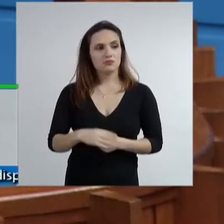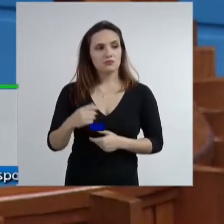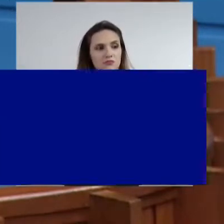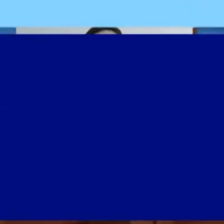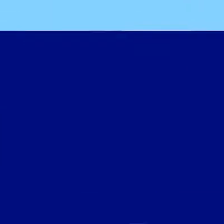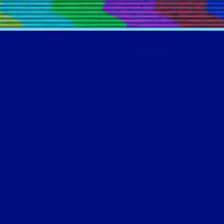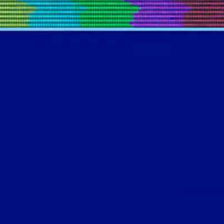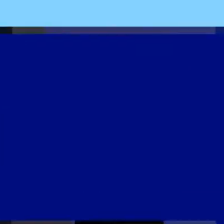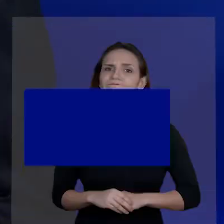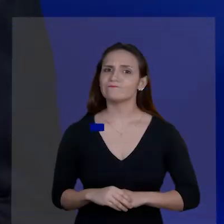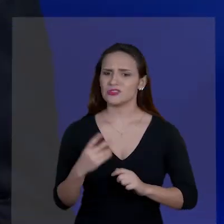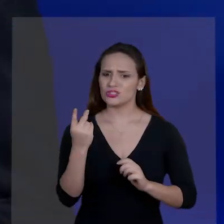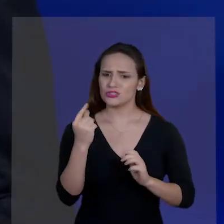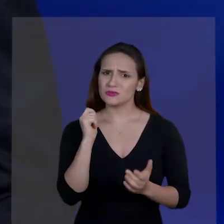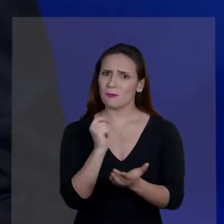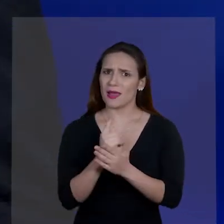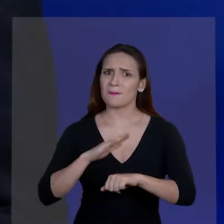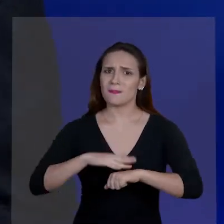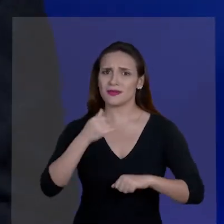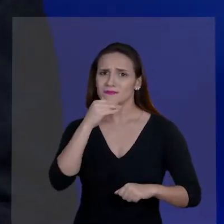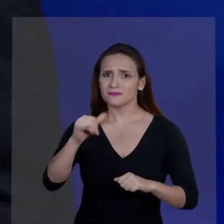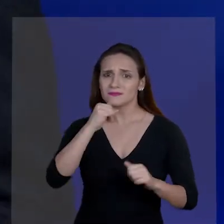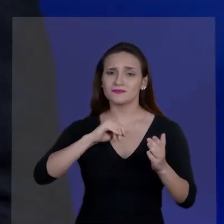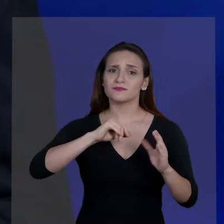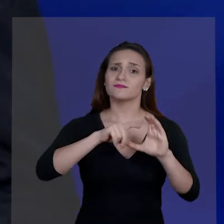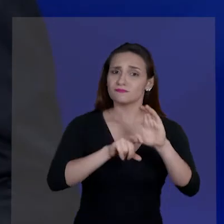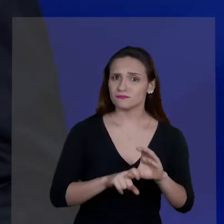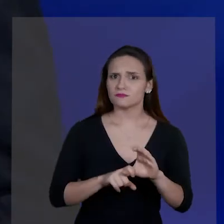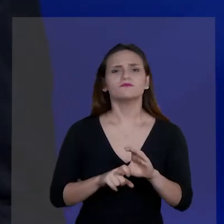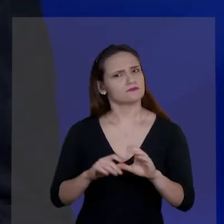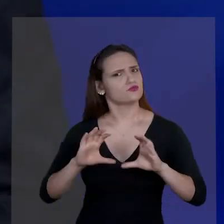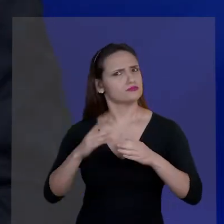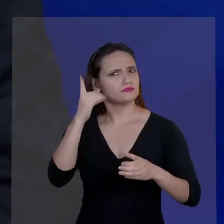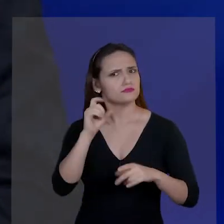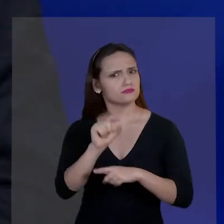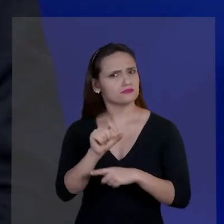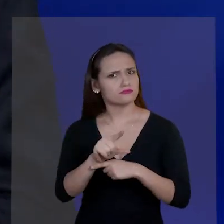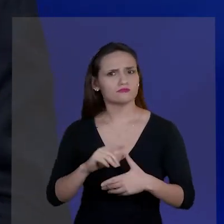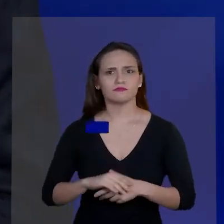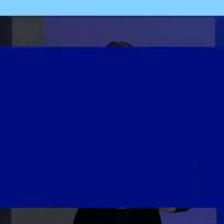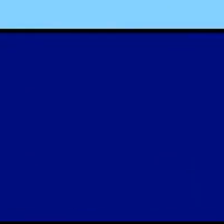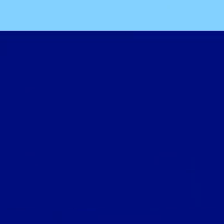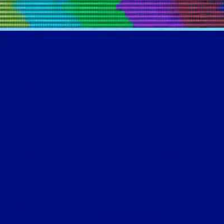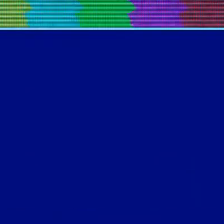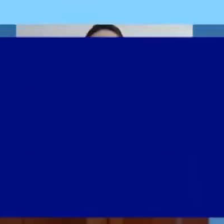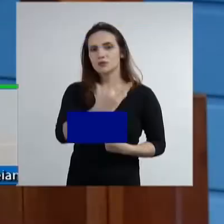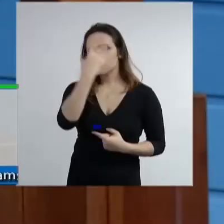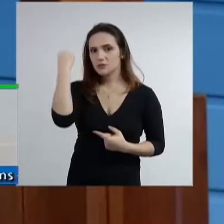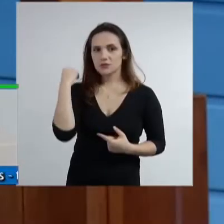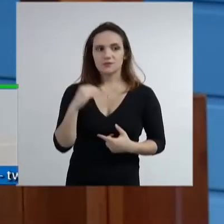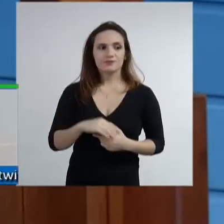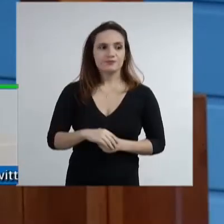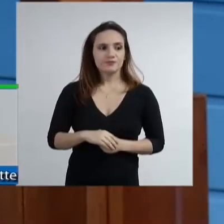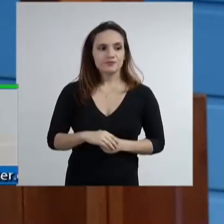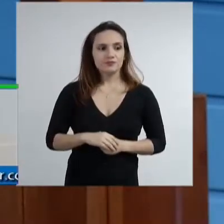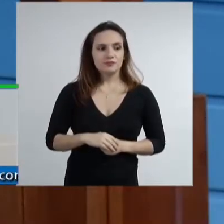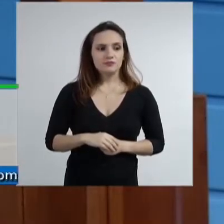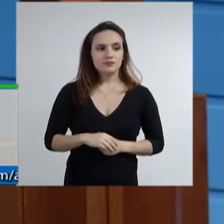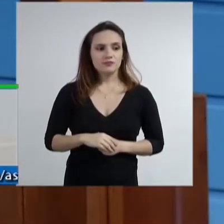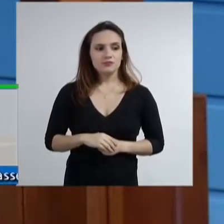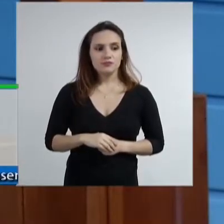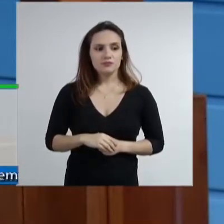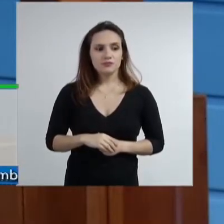minhas palavras. Aumento da tarifa de energia recebe críticas do parlamento. Eu trago aqui